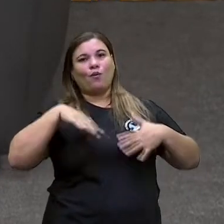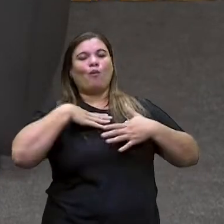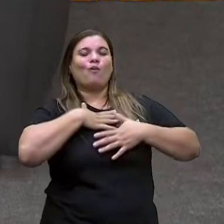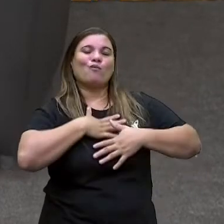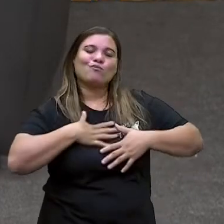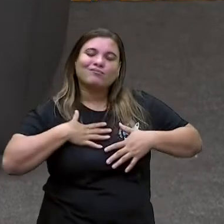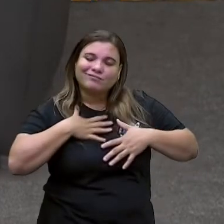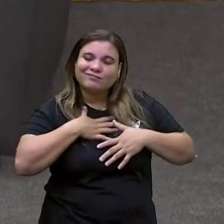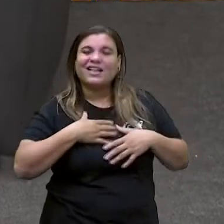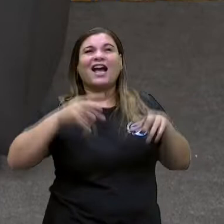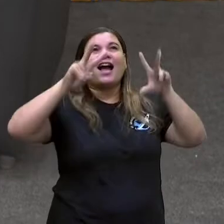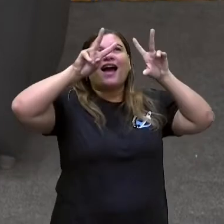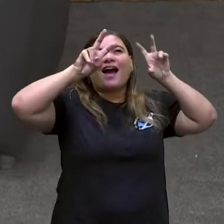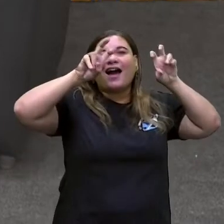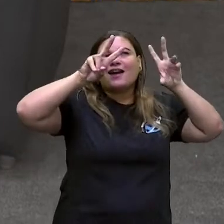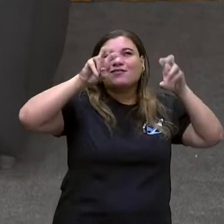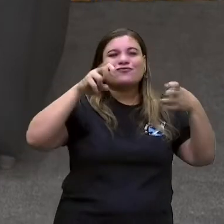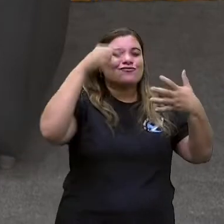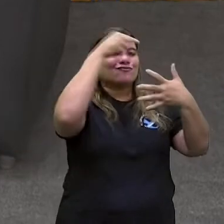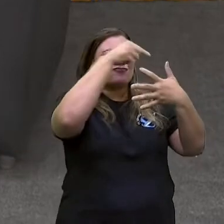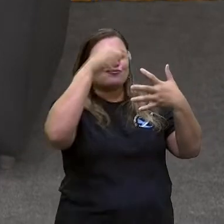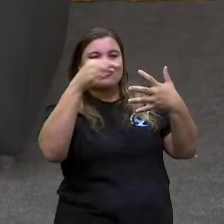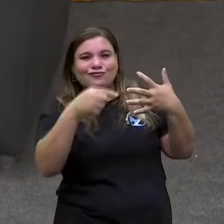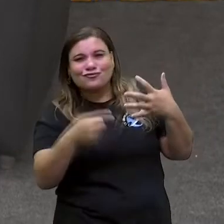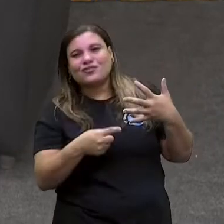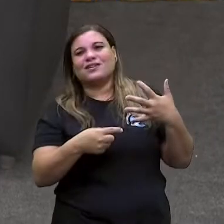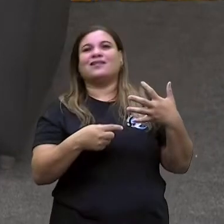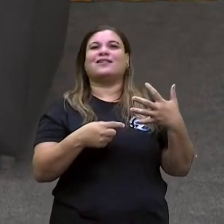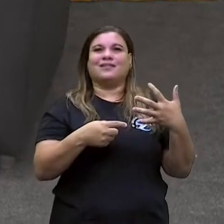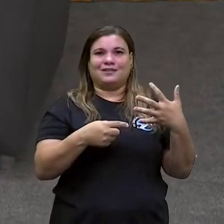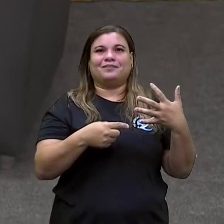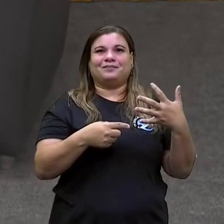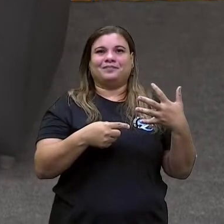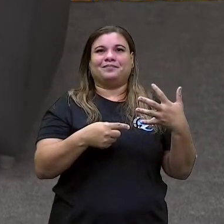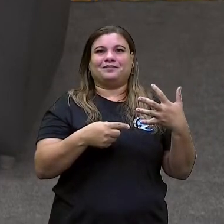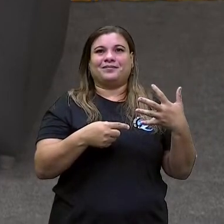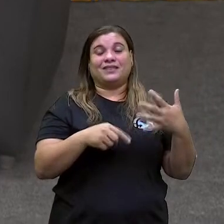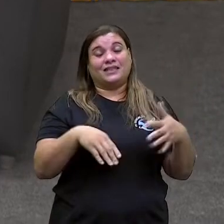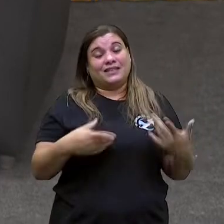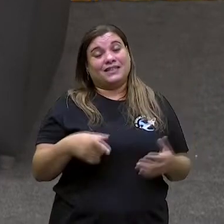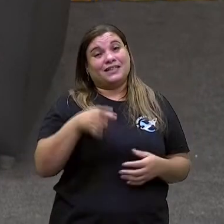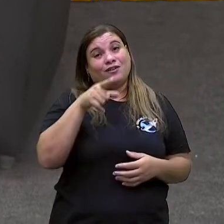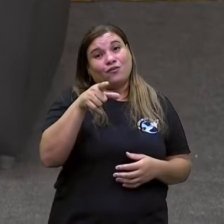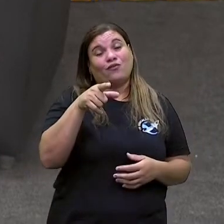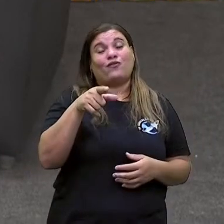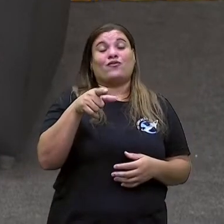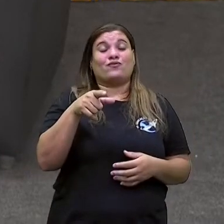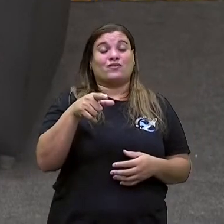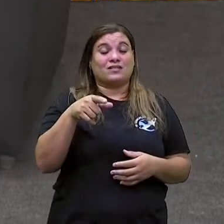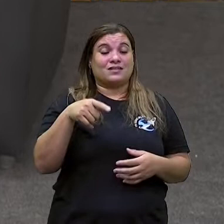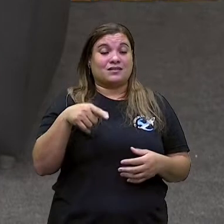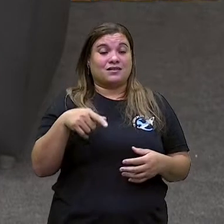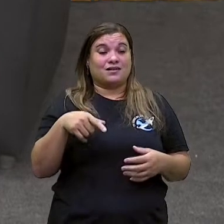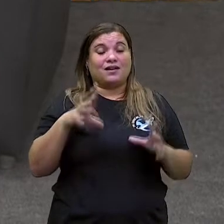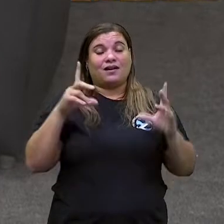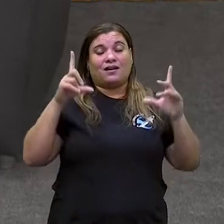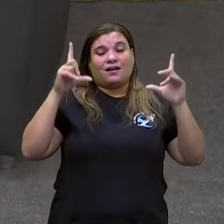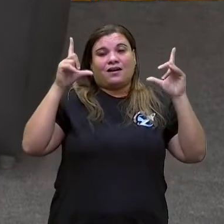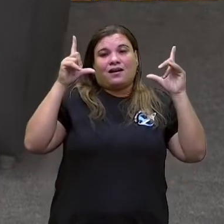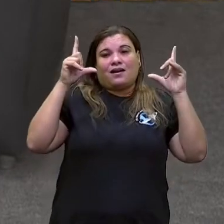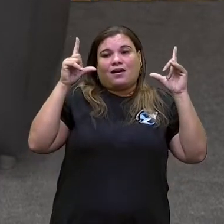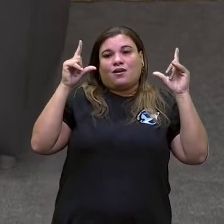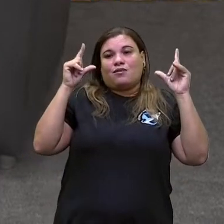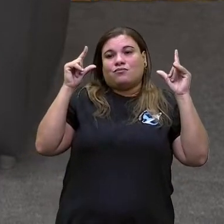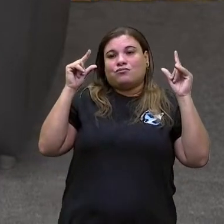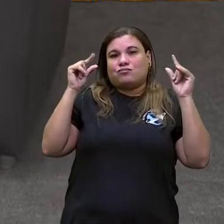o fluxo mental, esse estado de flow. Você sabe quando você está fazendo uma atividade que ela é tão prazerosa que você não vê as horas passarem?